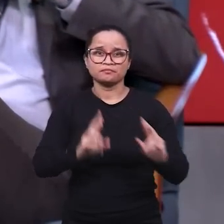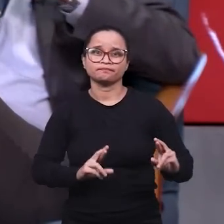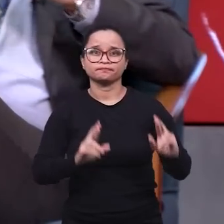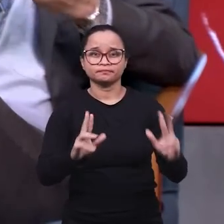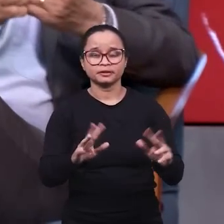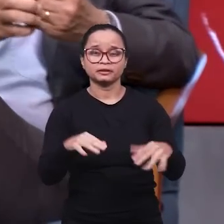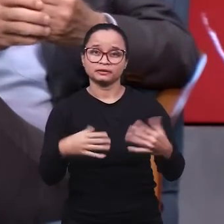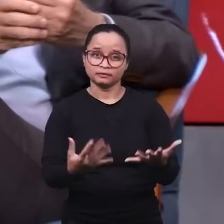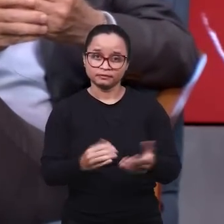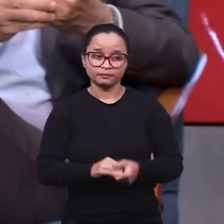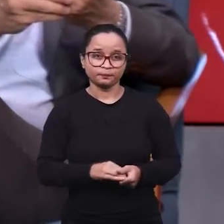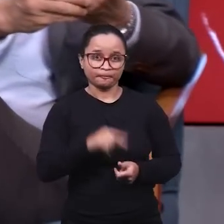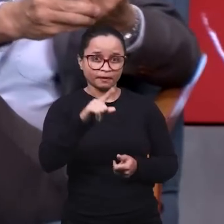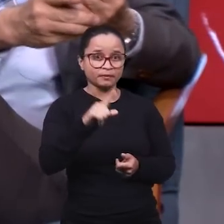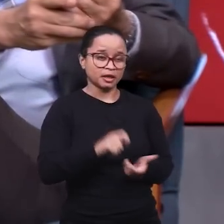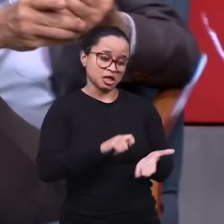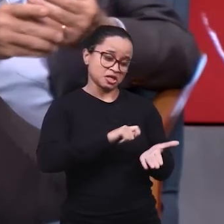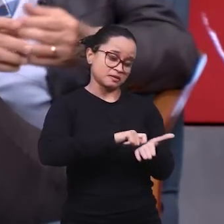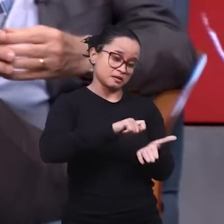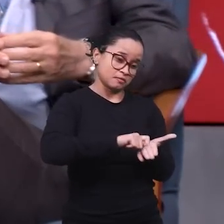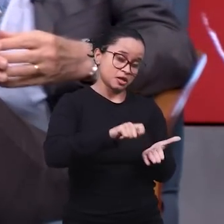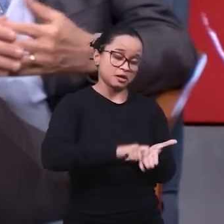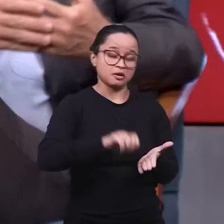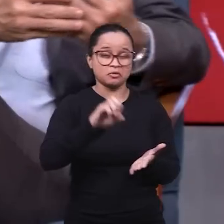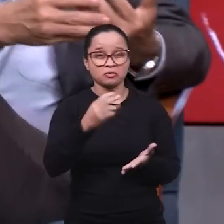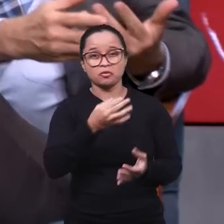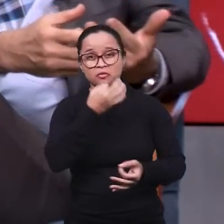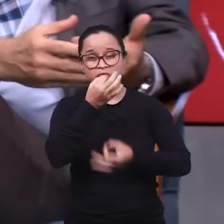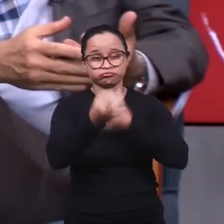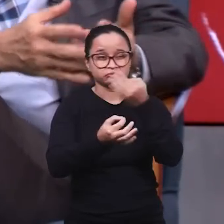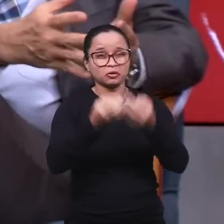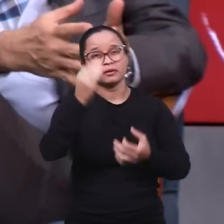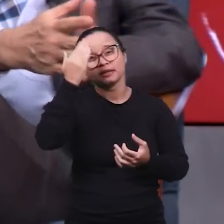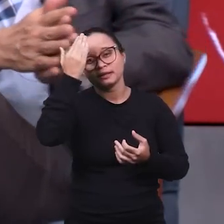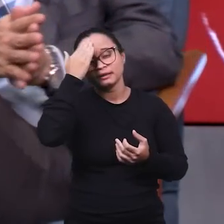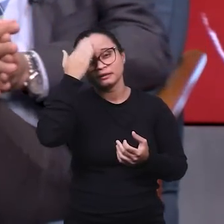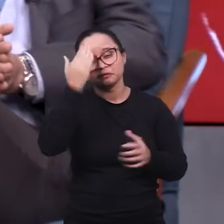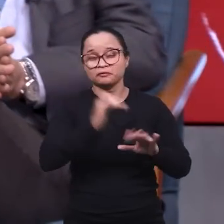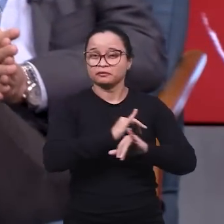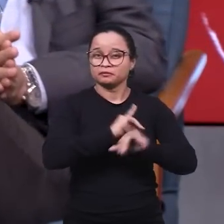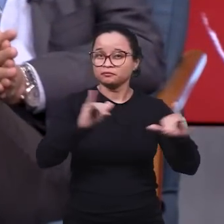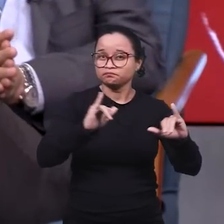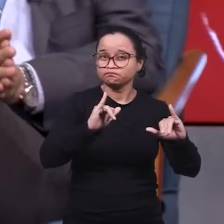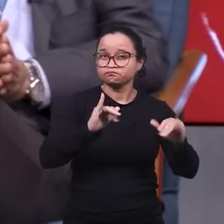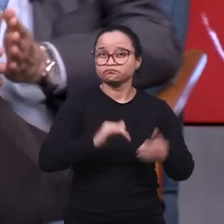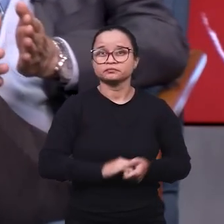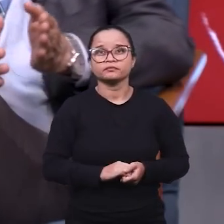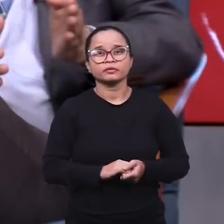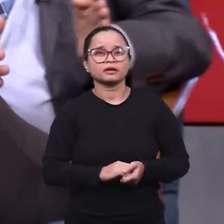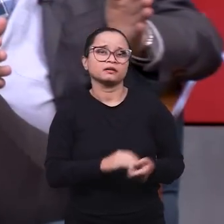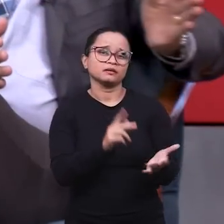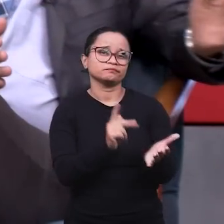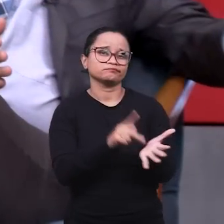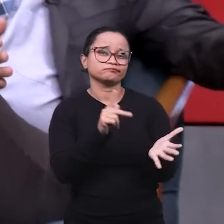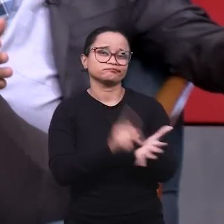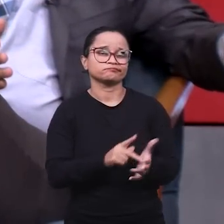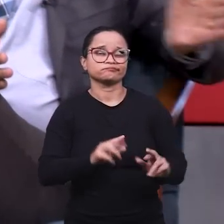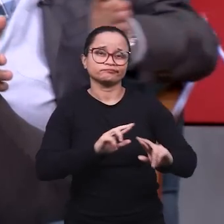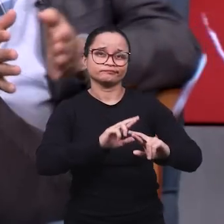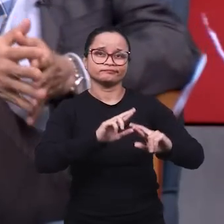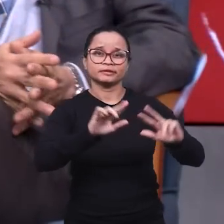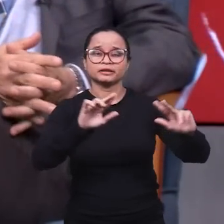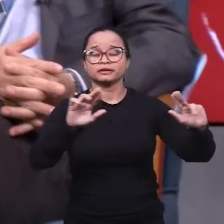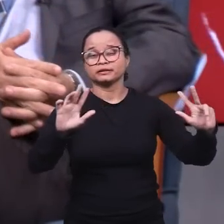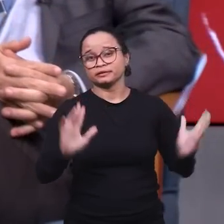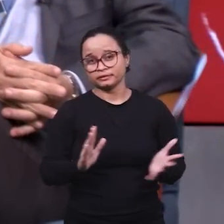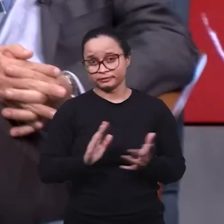que escreveu, ou que comentou, ou que interpretou, disse, são, na verdade, várias